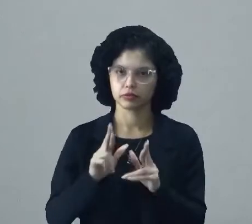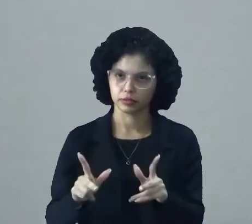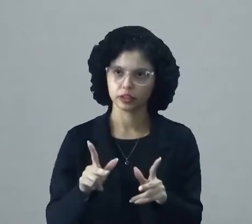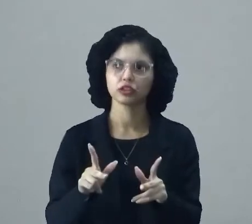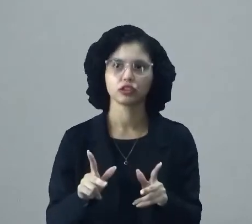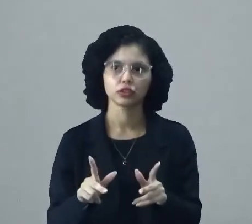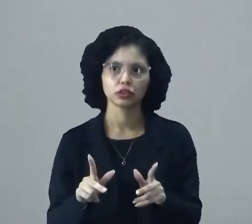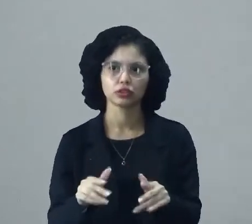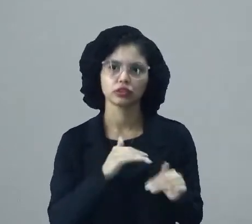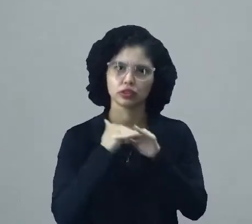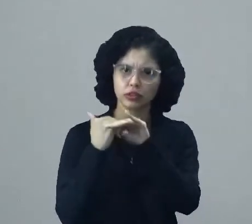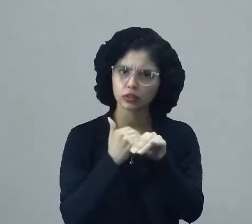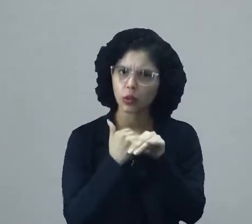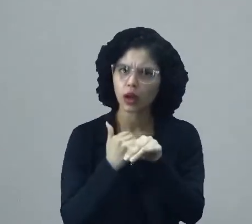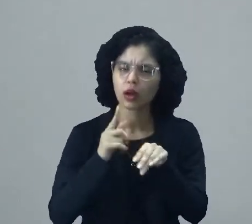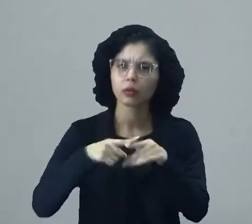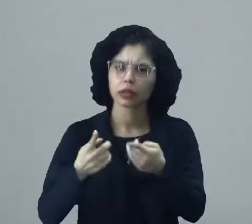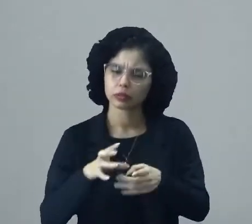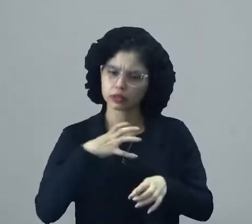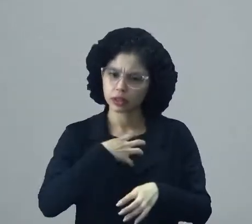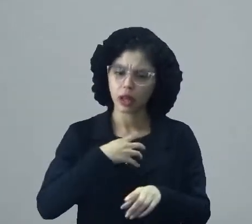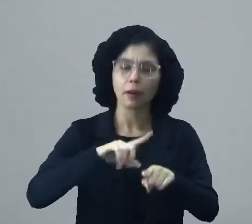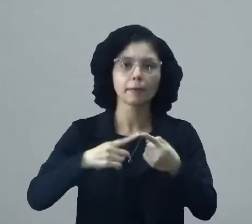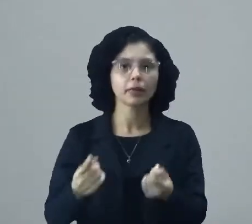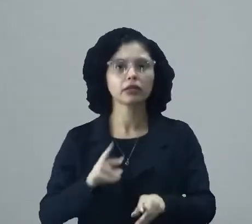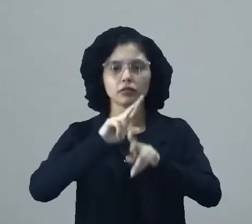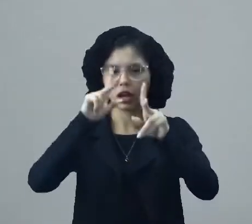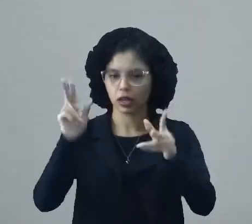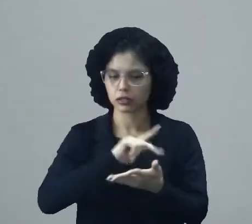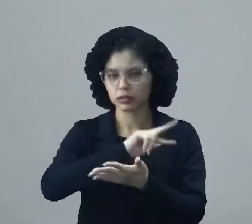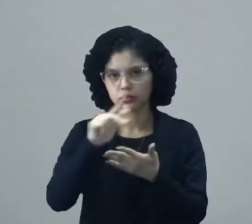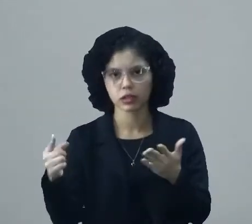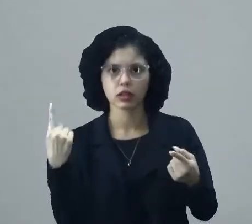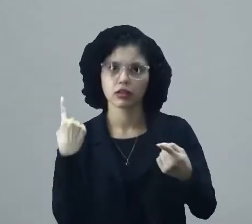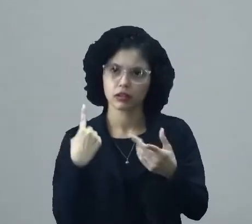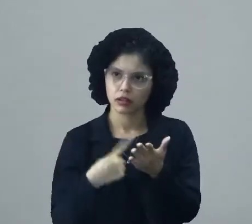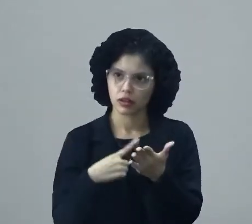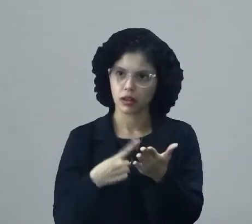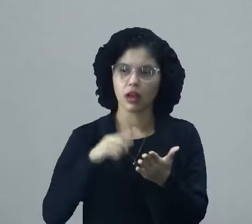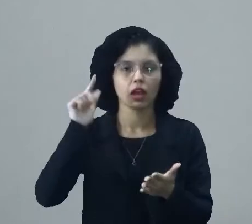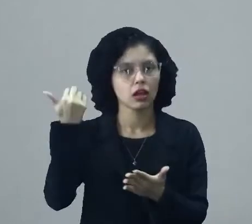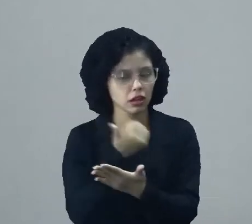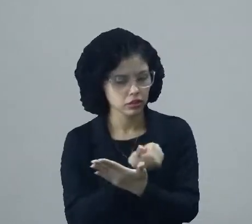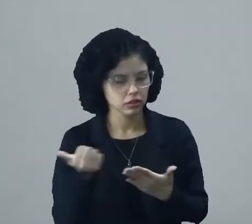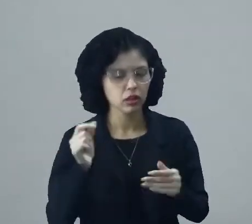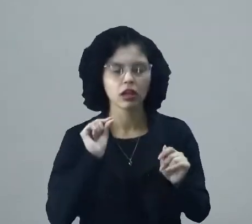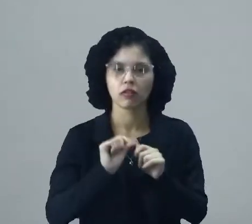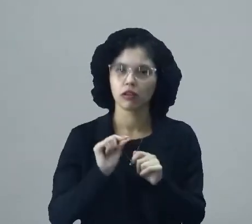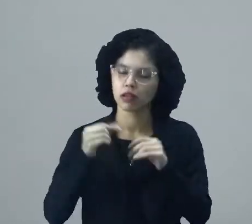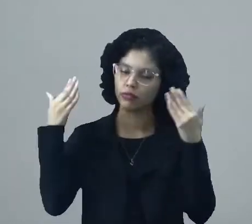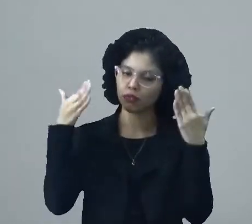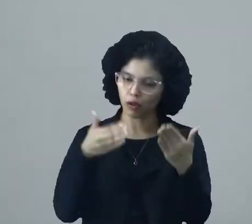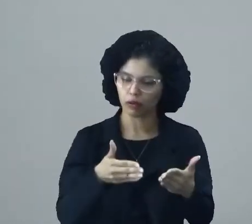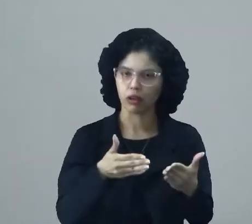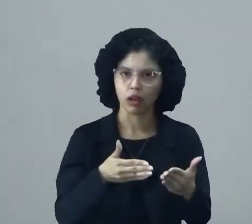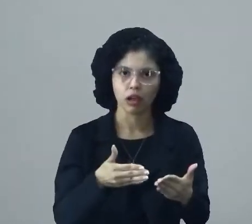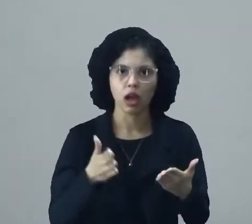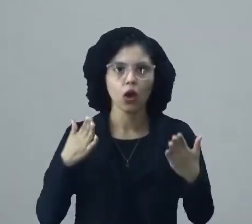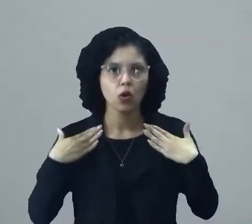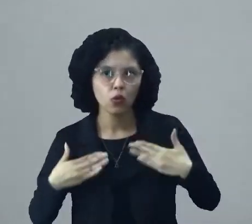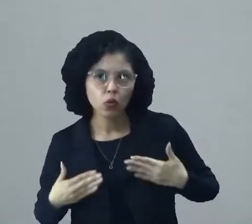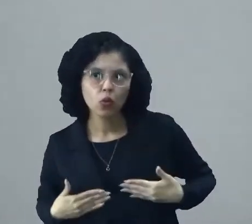distinta e que o seu preparo, o seu treinamento, ele vai ser de acordo com aquela ação que você objetiva, a fim de que o